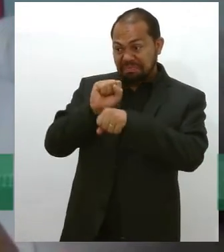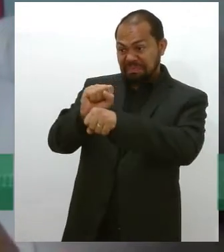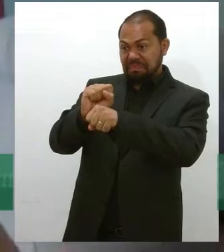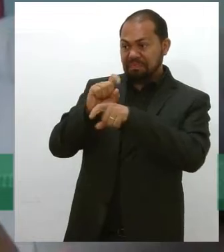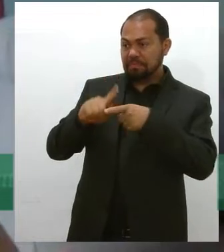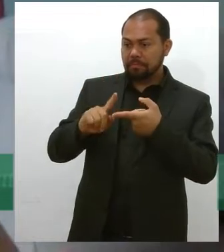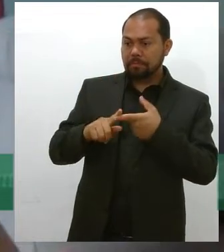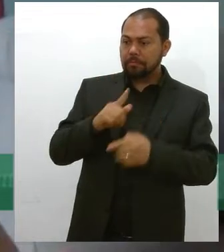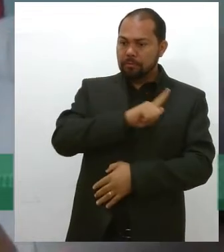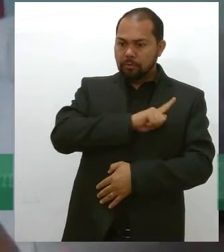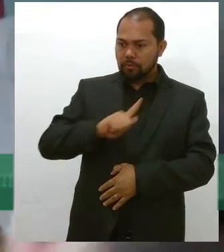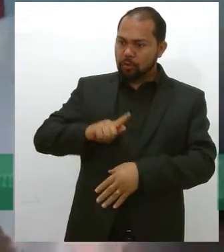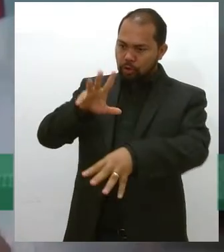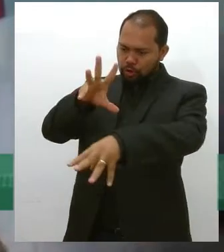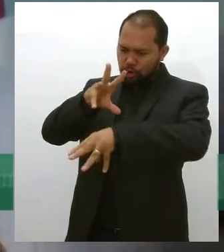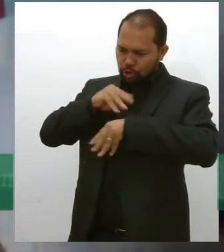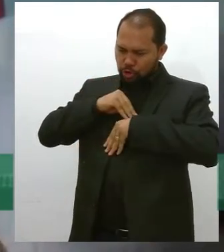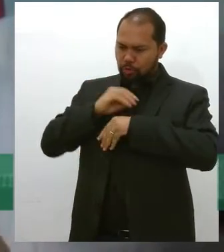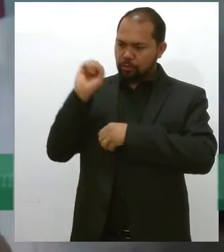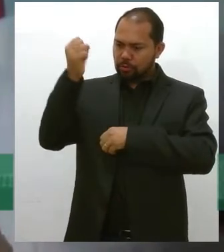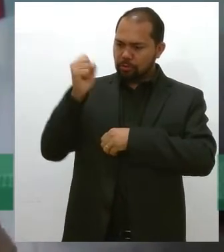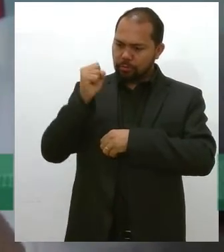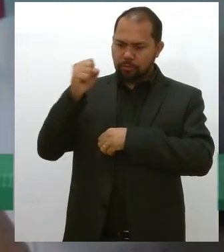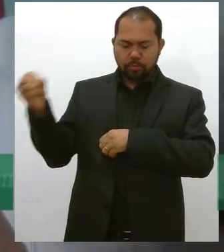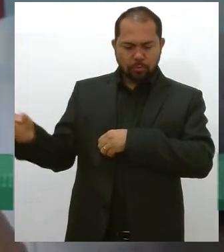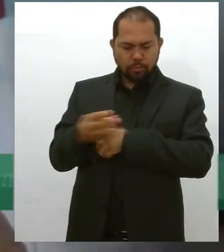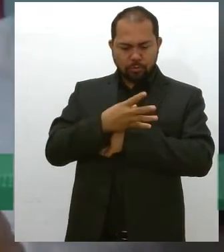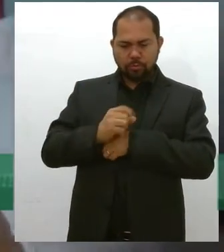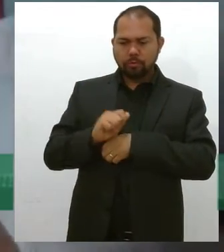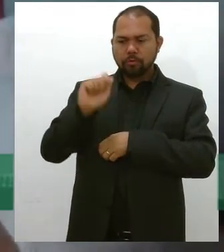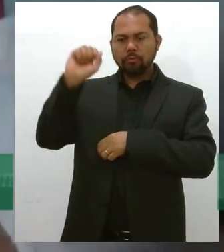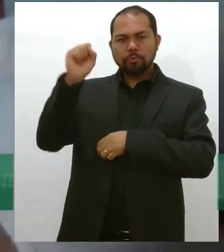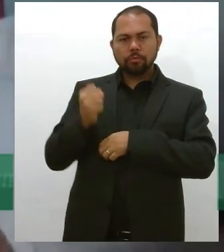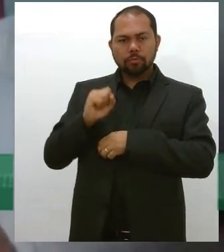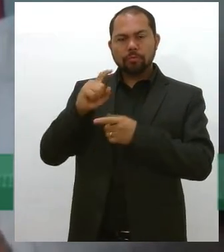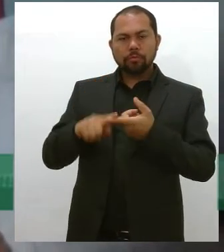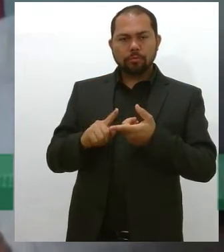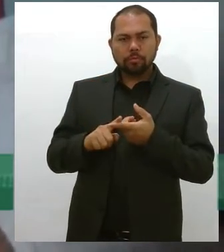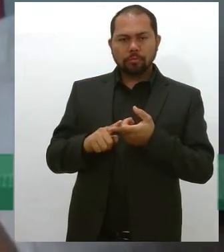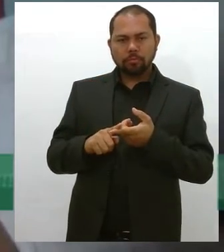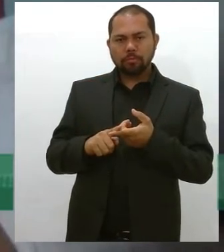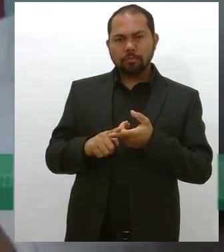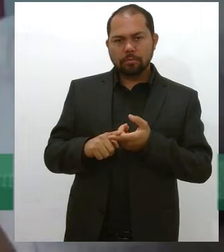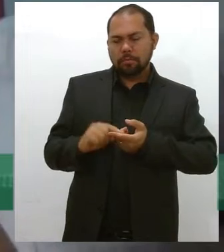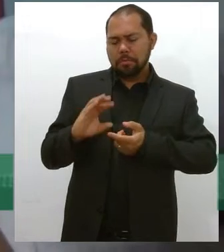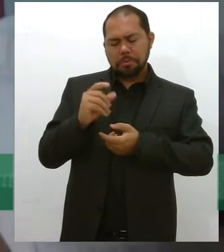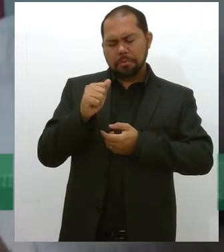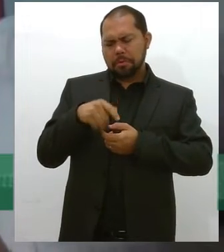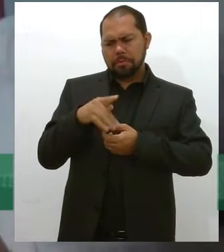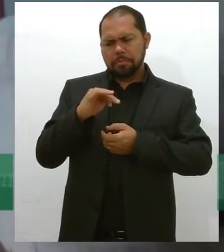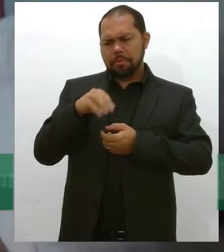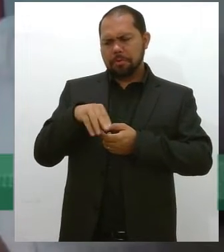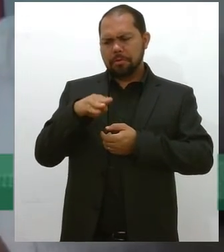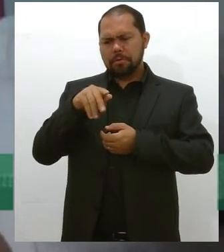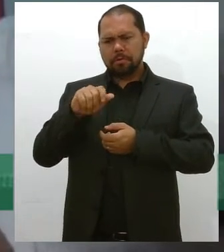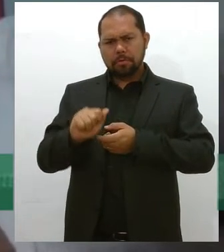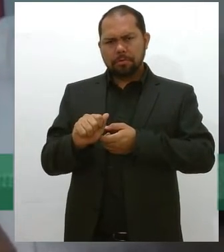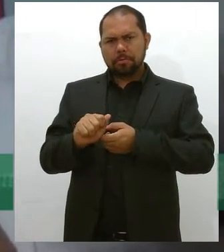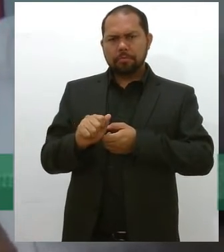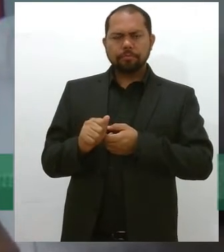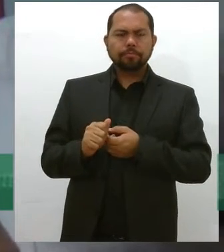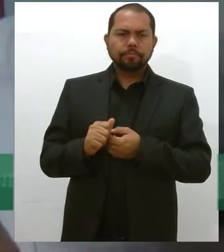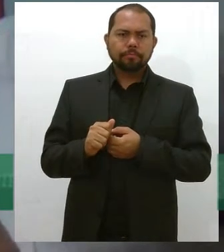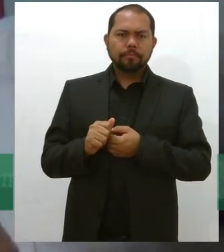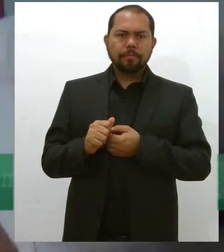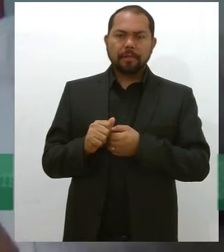a sua função como novo, né, governador de uma província ou capitania, se considerarmos a linguagem da época, que estava